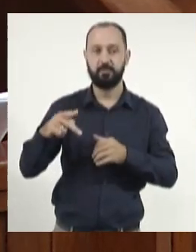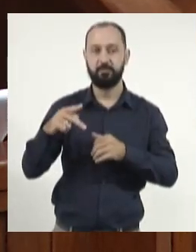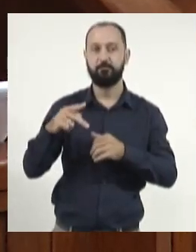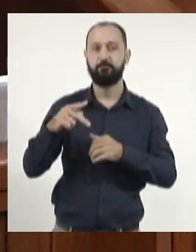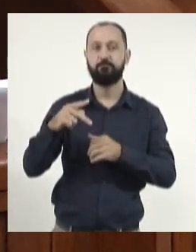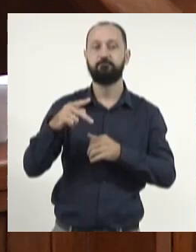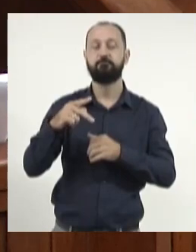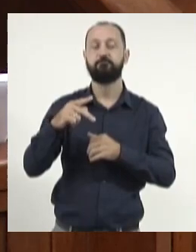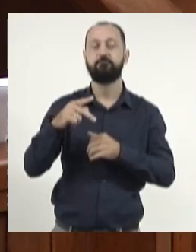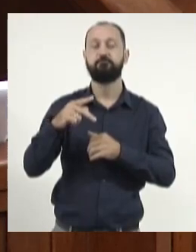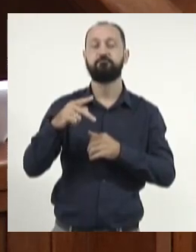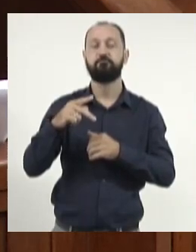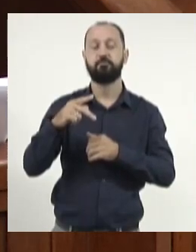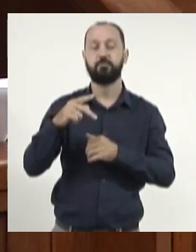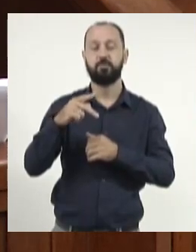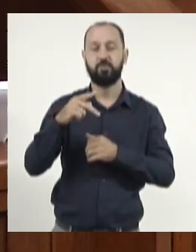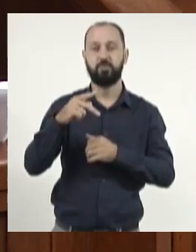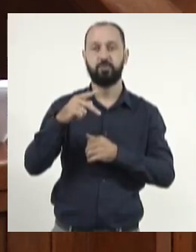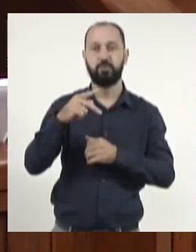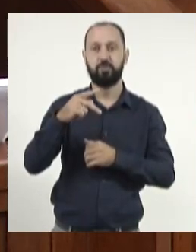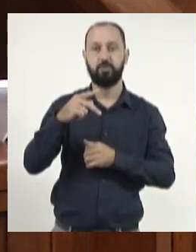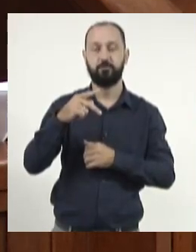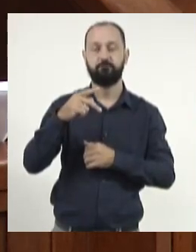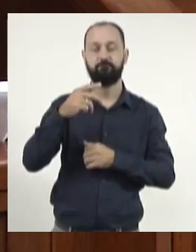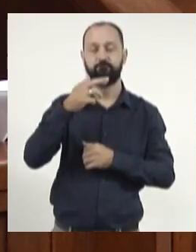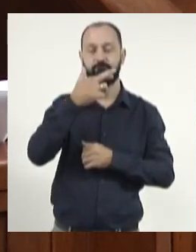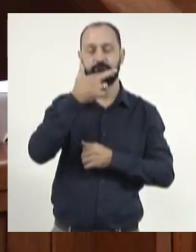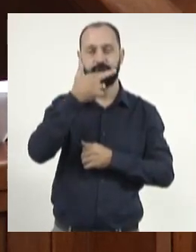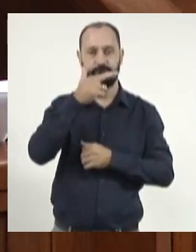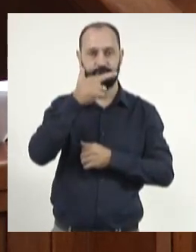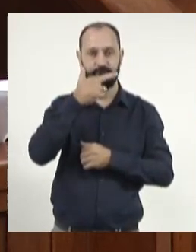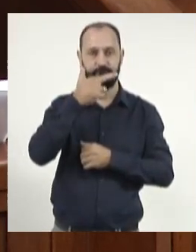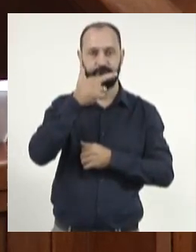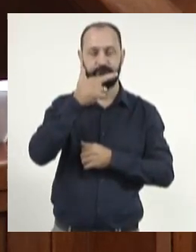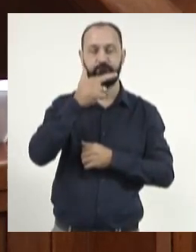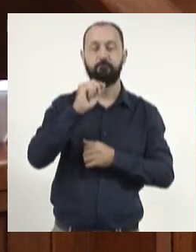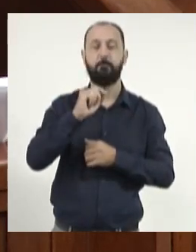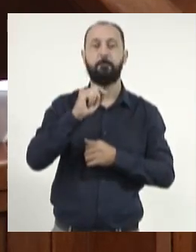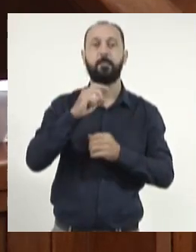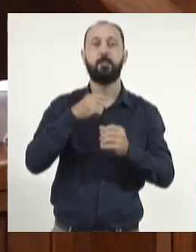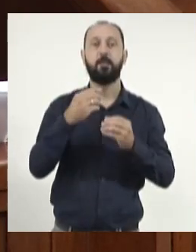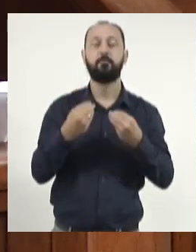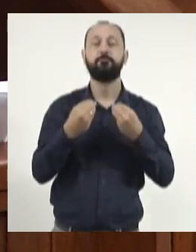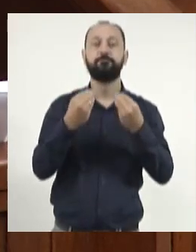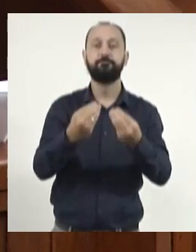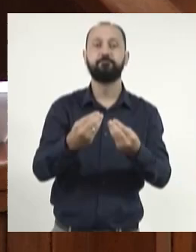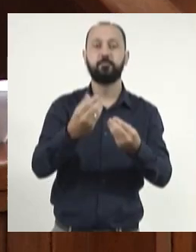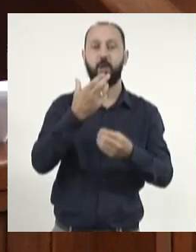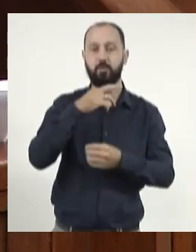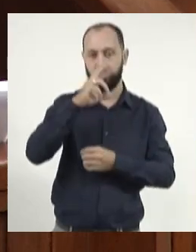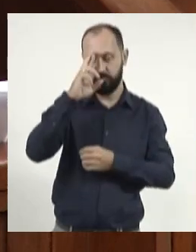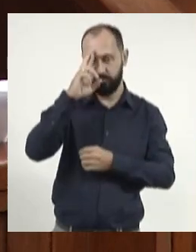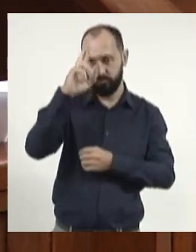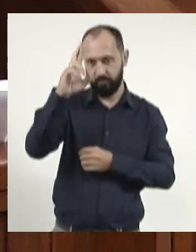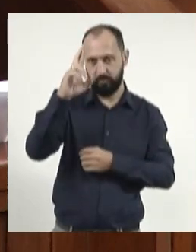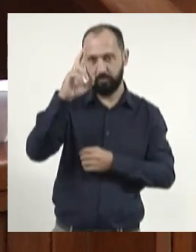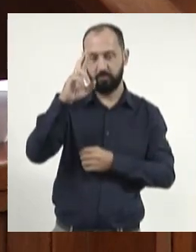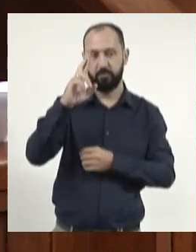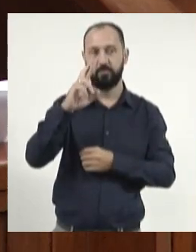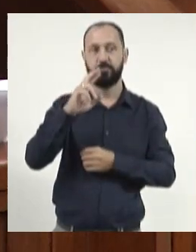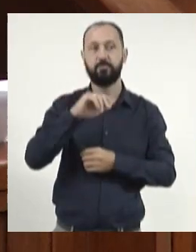Câmara, um requerimento que é direcionado ao excelentíssimo senhor Gerson